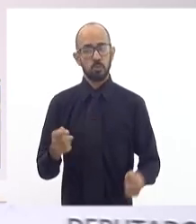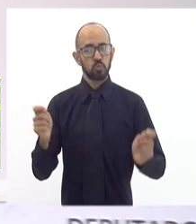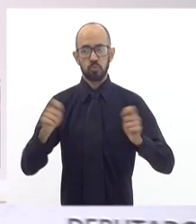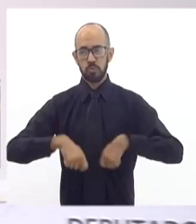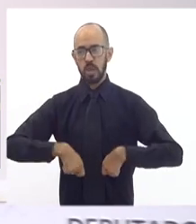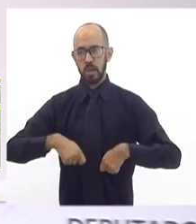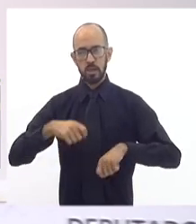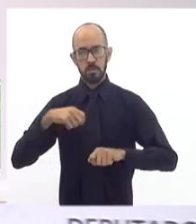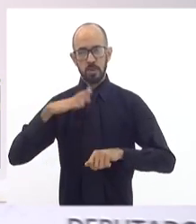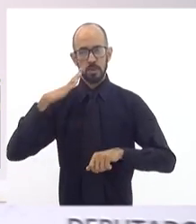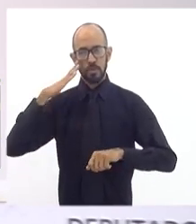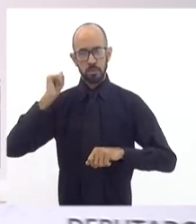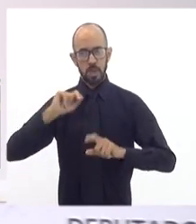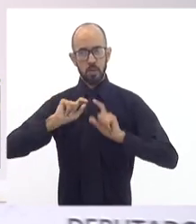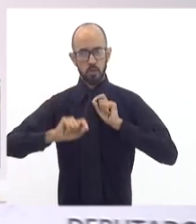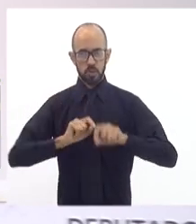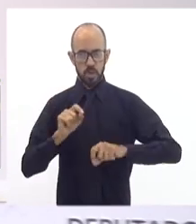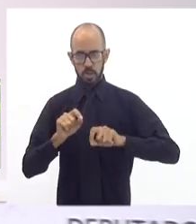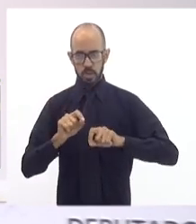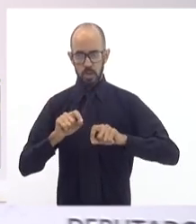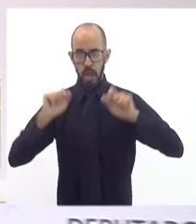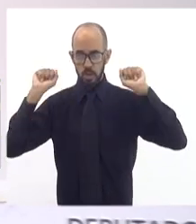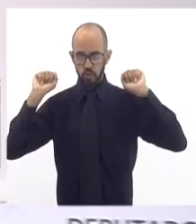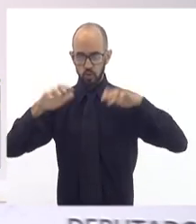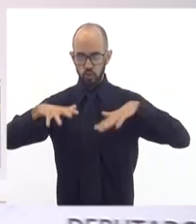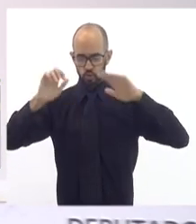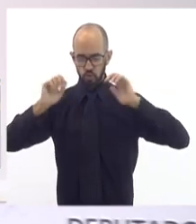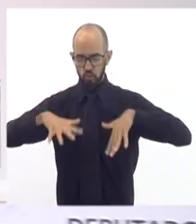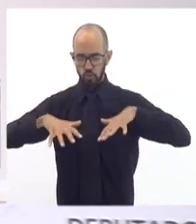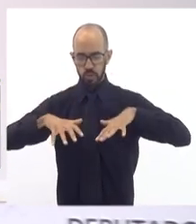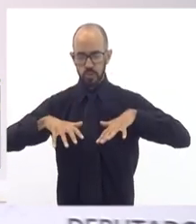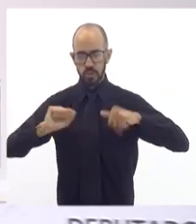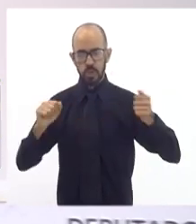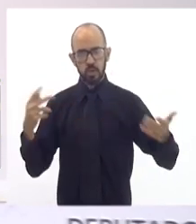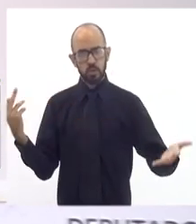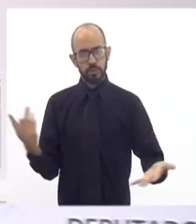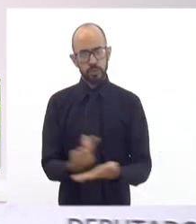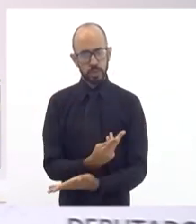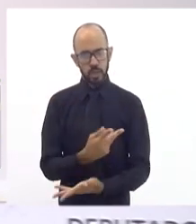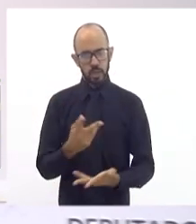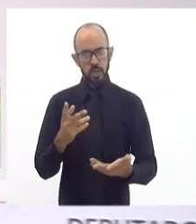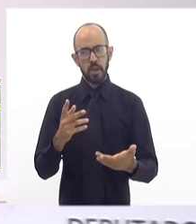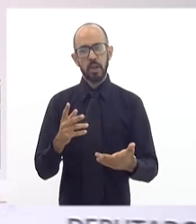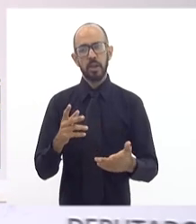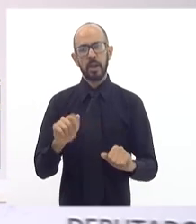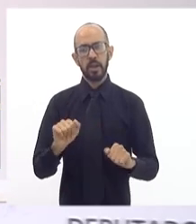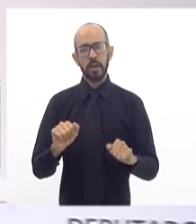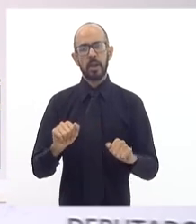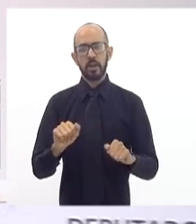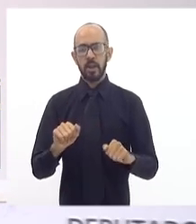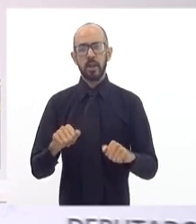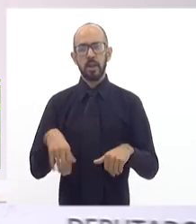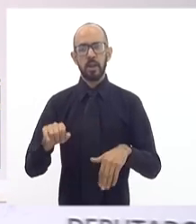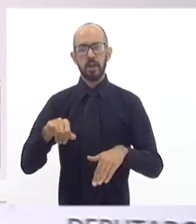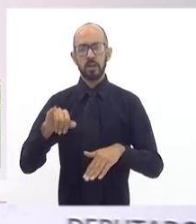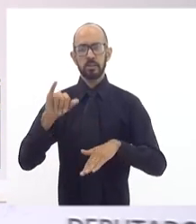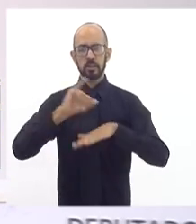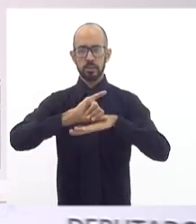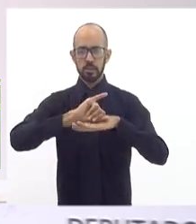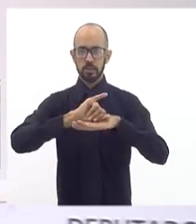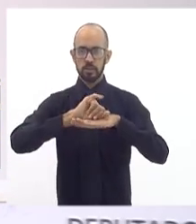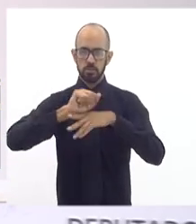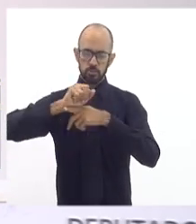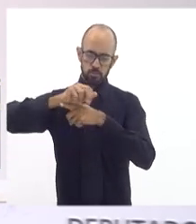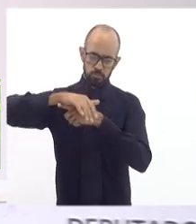que a chuvas iriam cair de forma tão intensa nas a que horas dos nossos